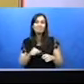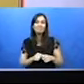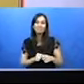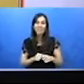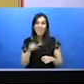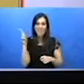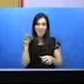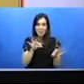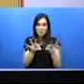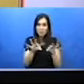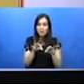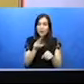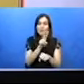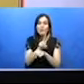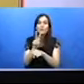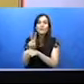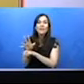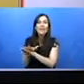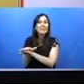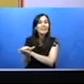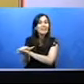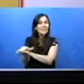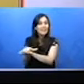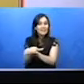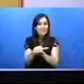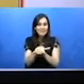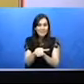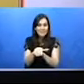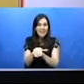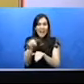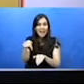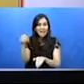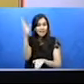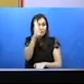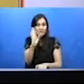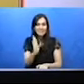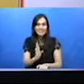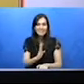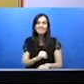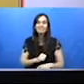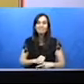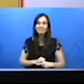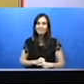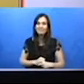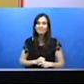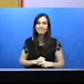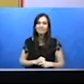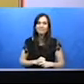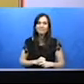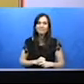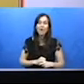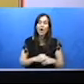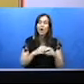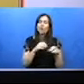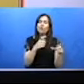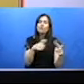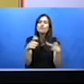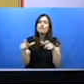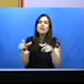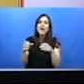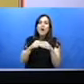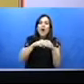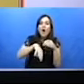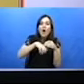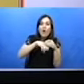pensado para proteger as praias brasileiras, onde as tartarugas marinhas colocam seus ovos